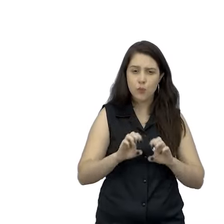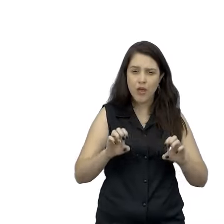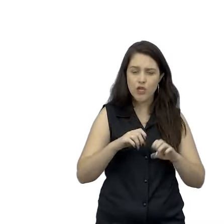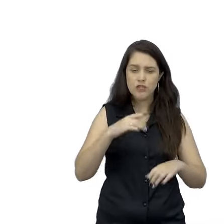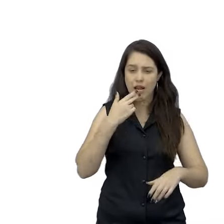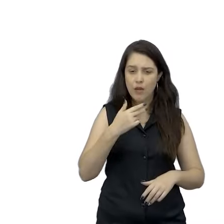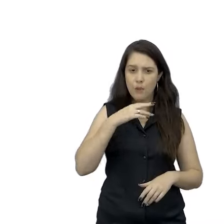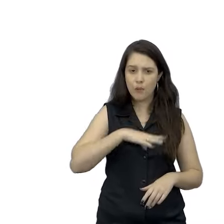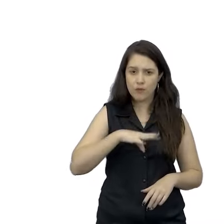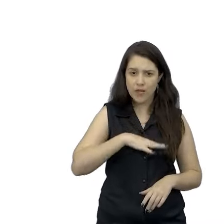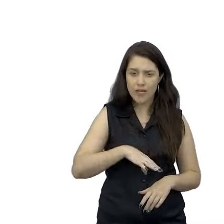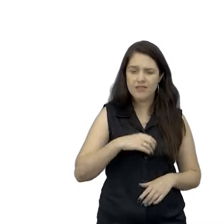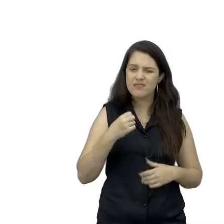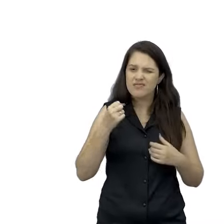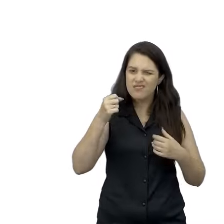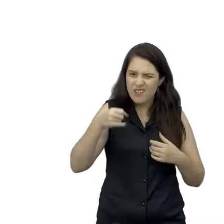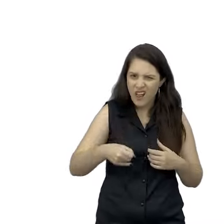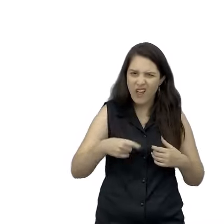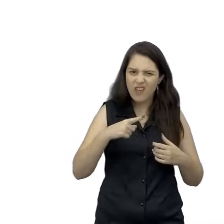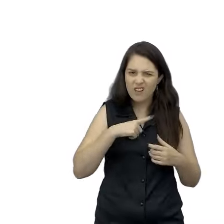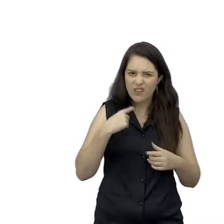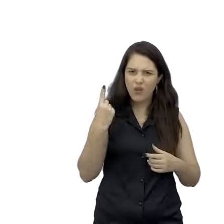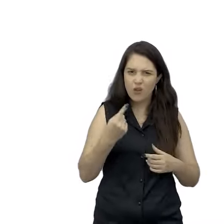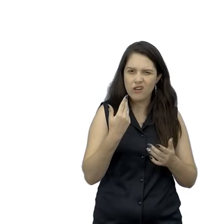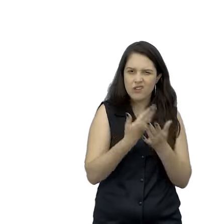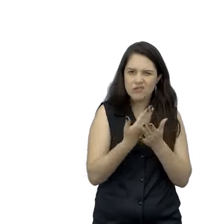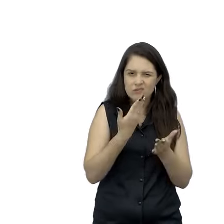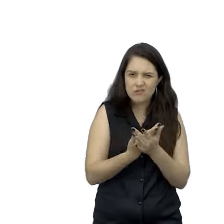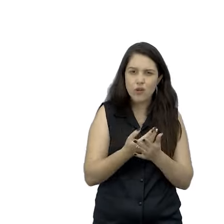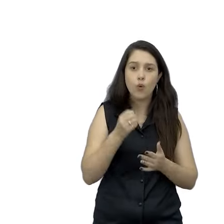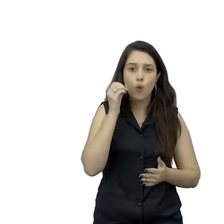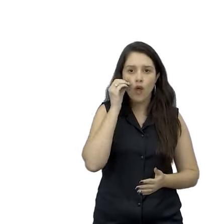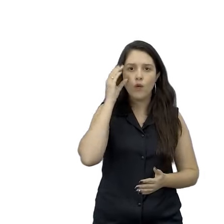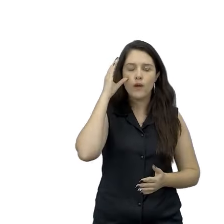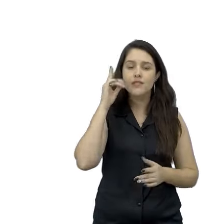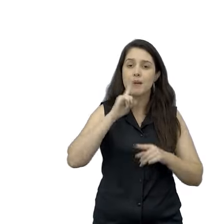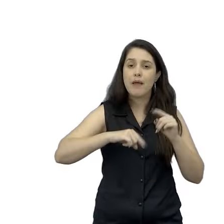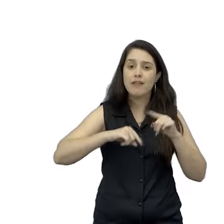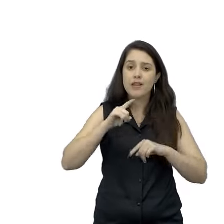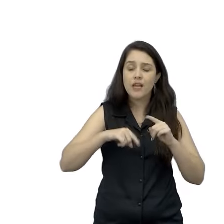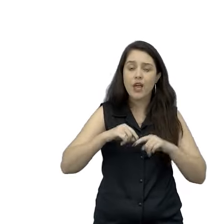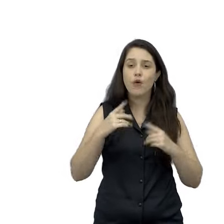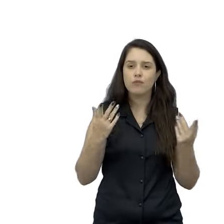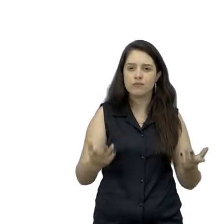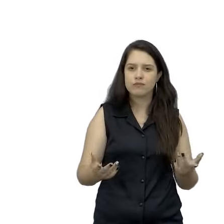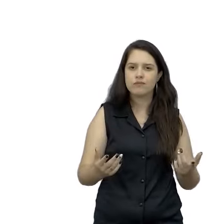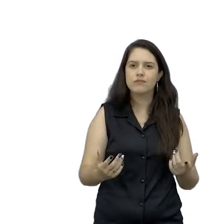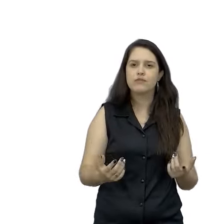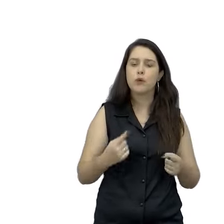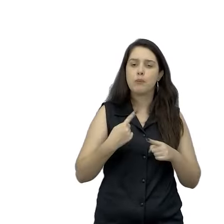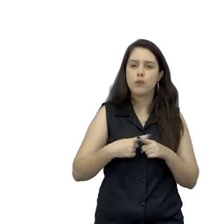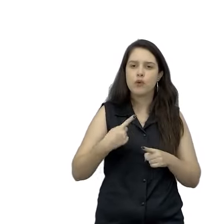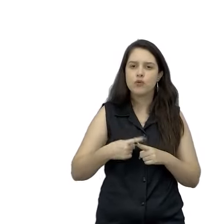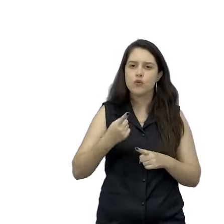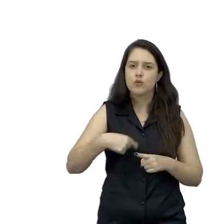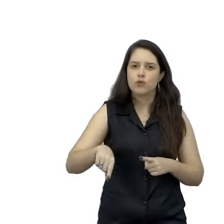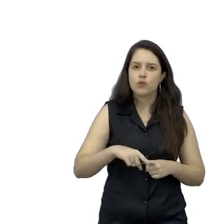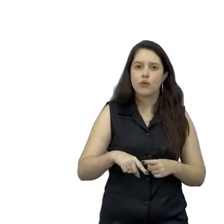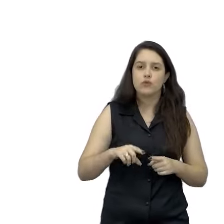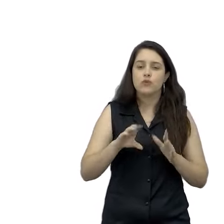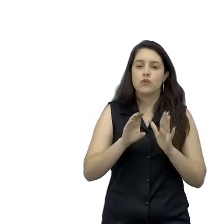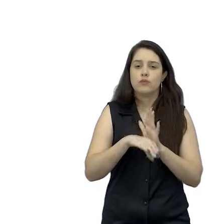portuguesa? Será? Então a gente tem que estudar, tem que conhecer o material, mas eu já vos adianto que sim, porque o nosso